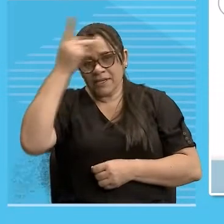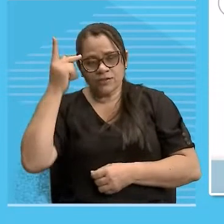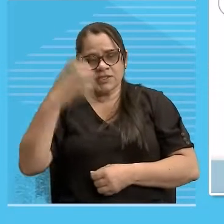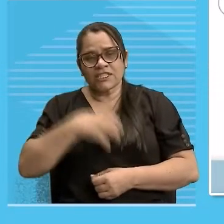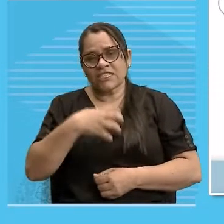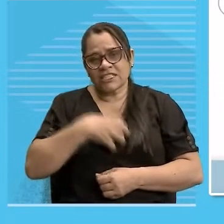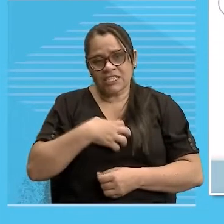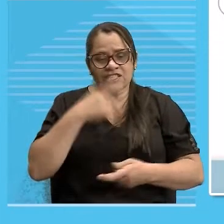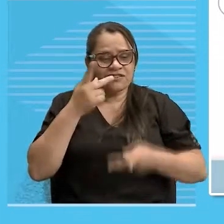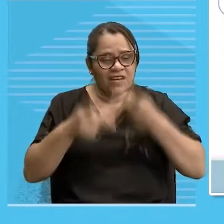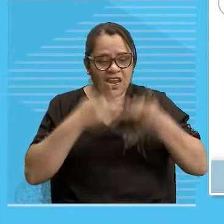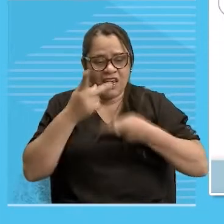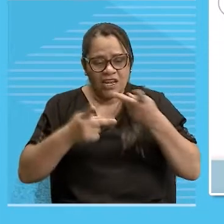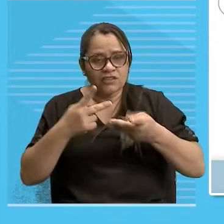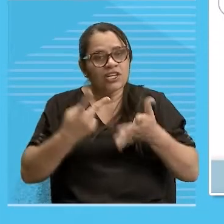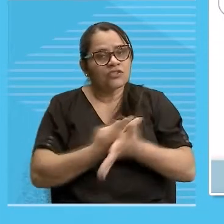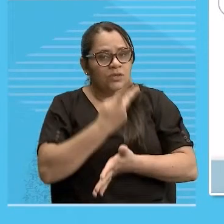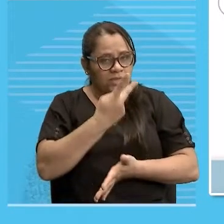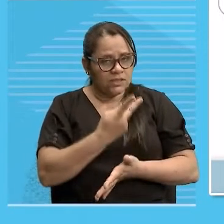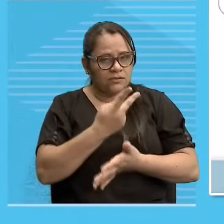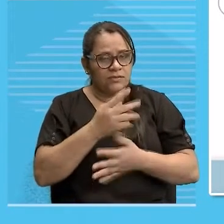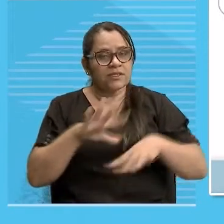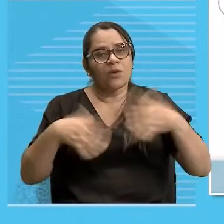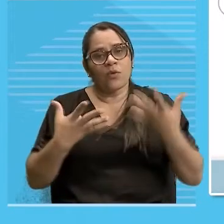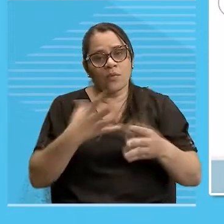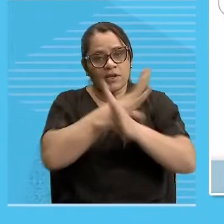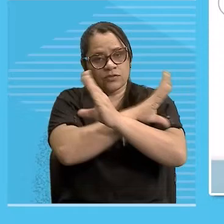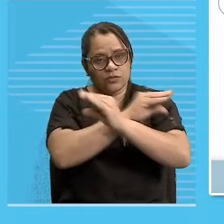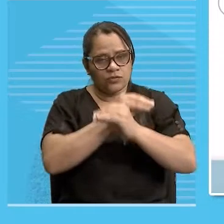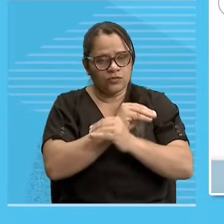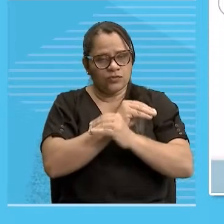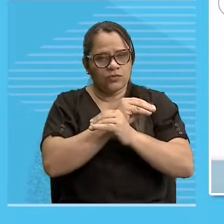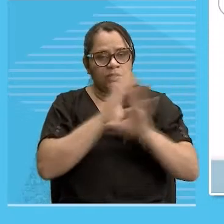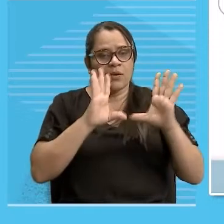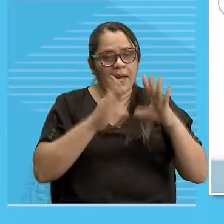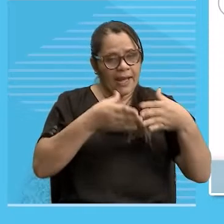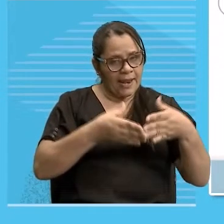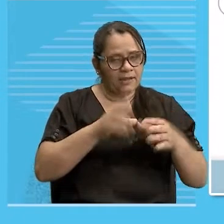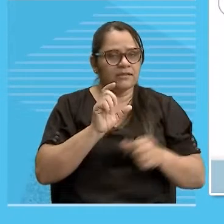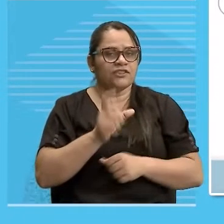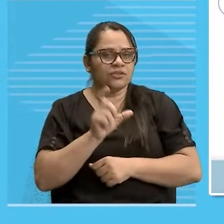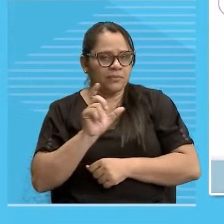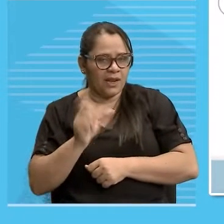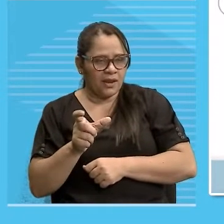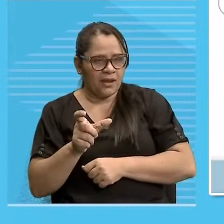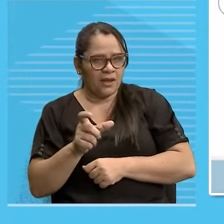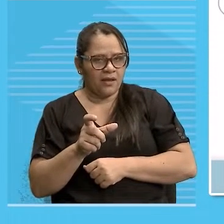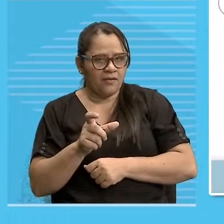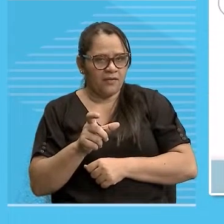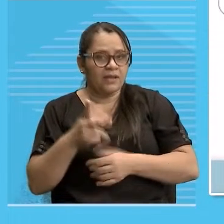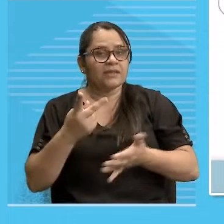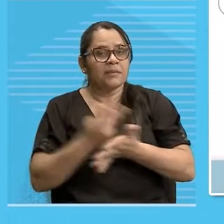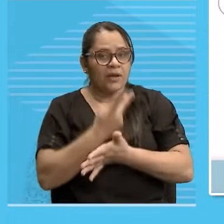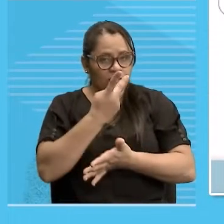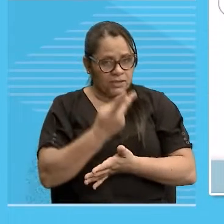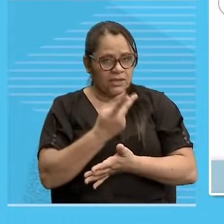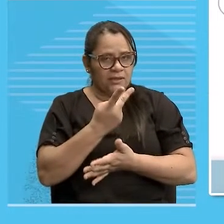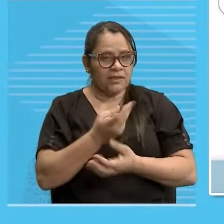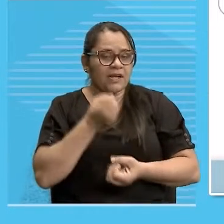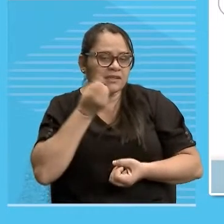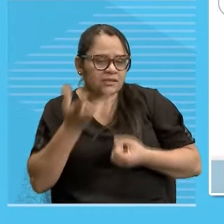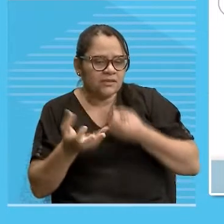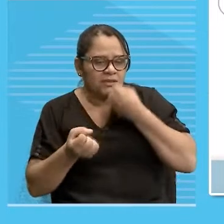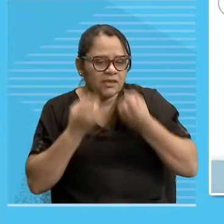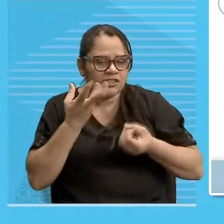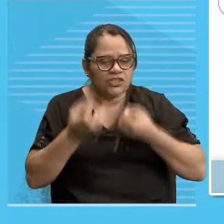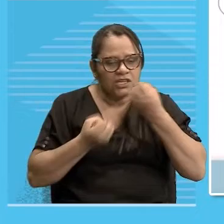situação. Como as conjunções, outra classe de palavra, invariável, as interjeições podem ser classificadas de